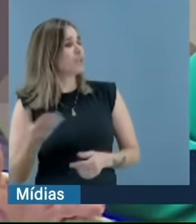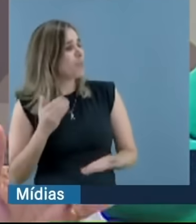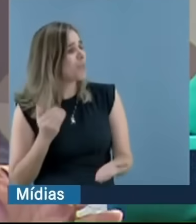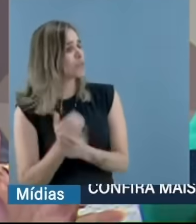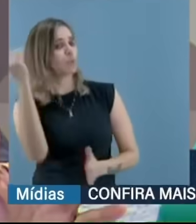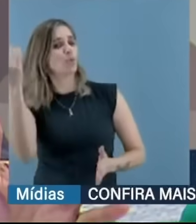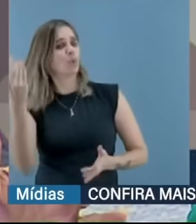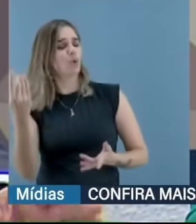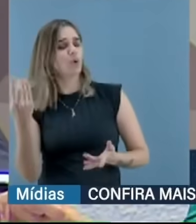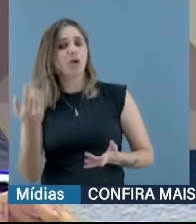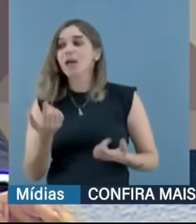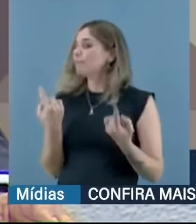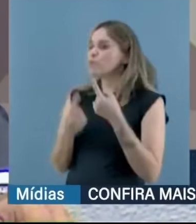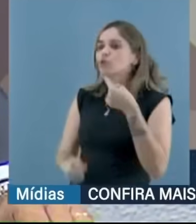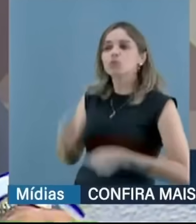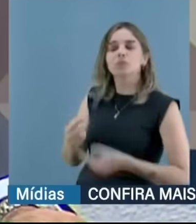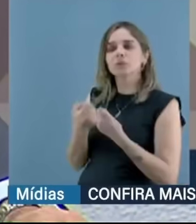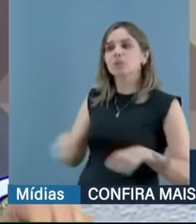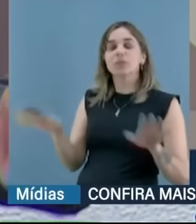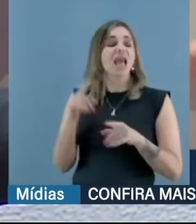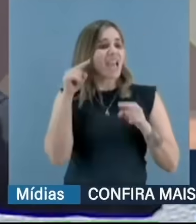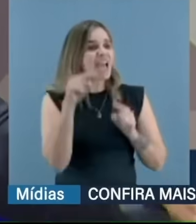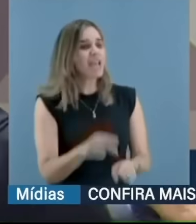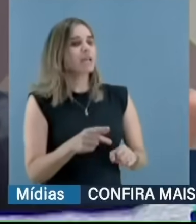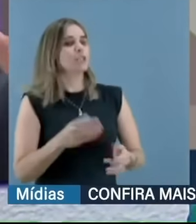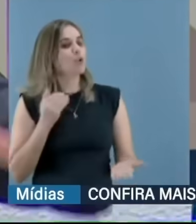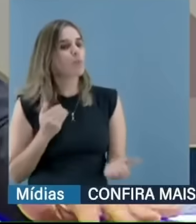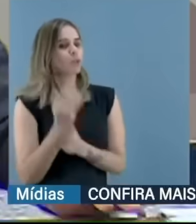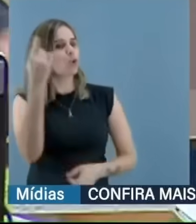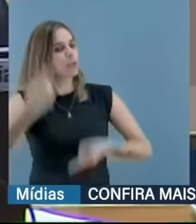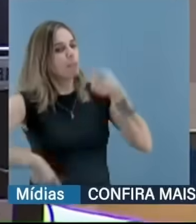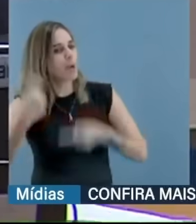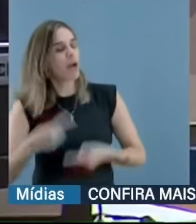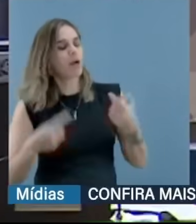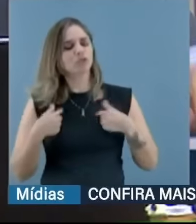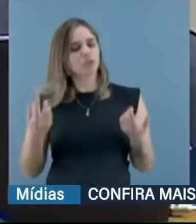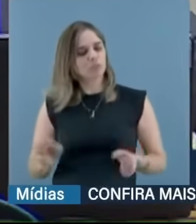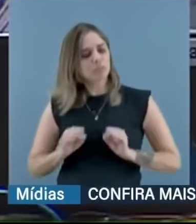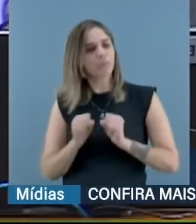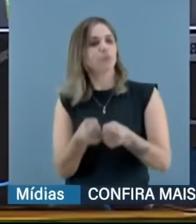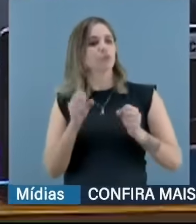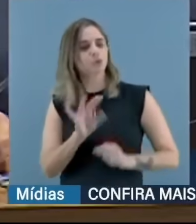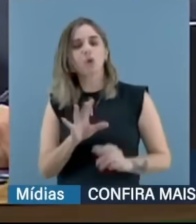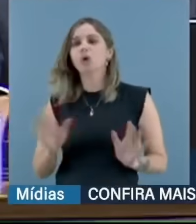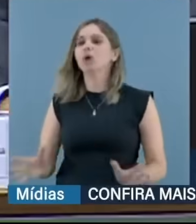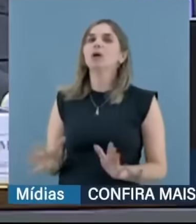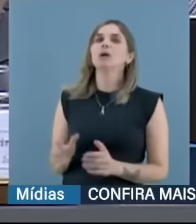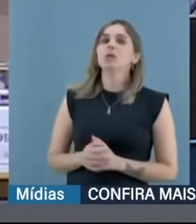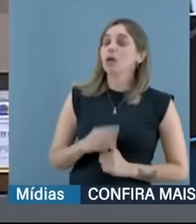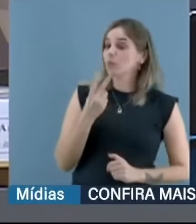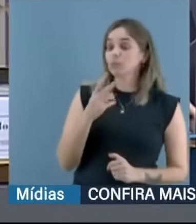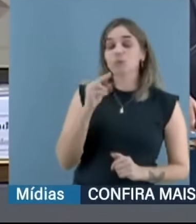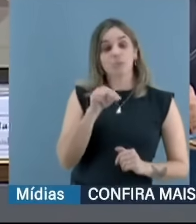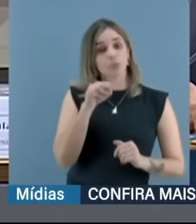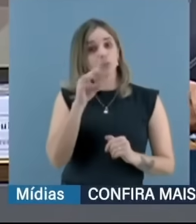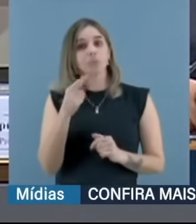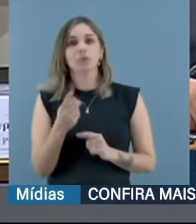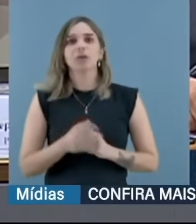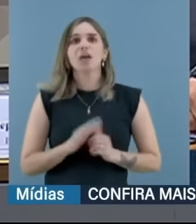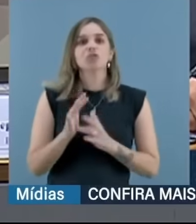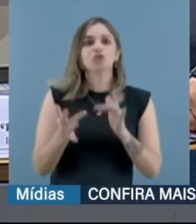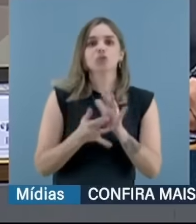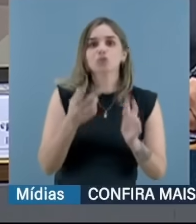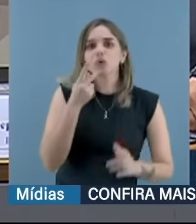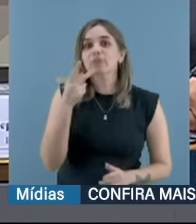querendo discutir isso aqui. Foi ele o debate. Tá, senadora. E eu quero só dizer para o senhor. Eu vou dar mais dois minutos. E sabe o que Jesus falou para os